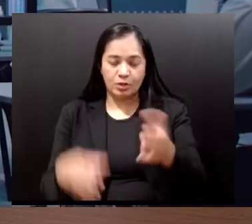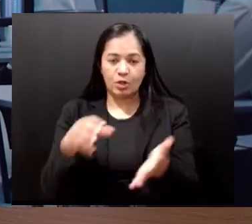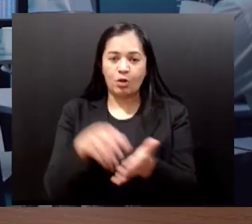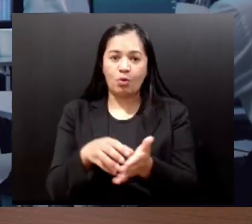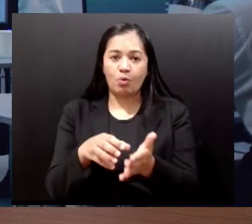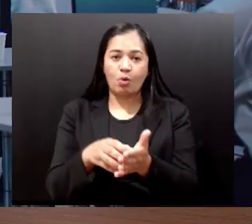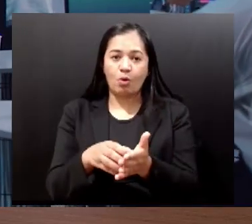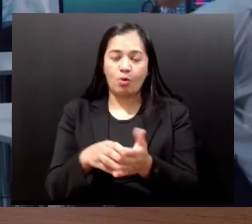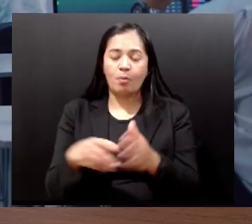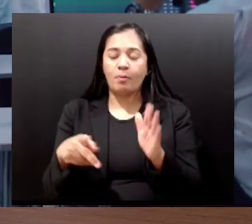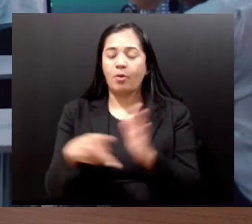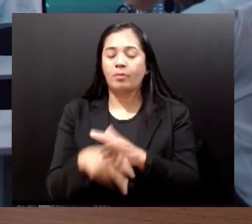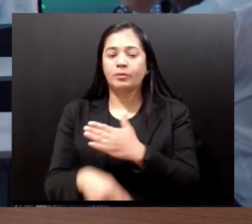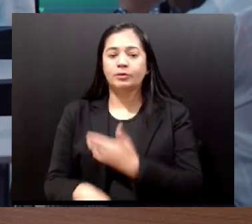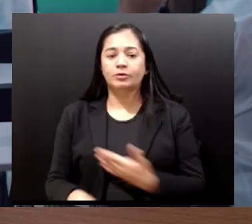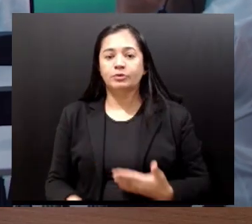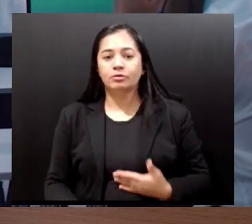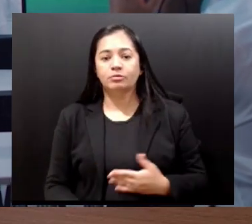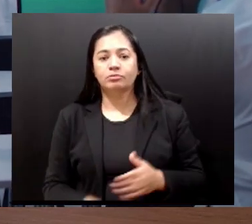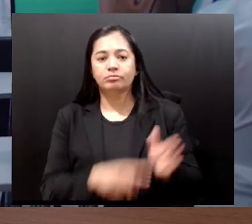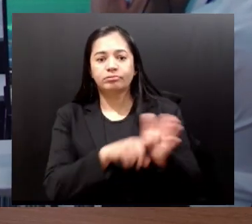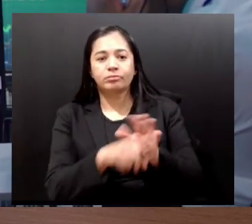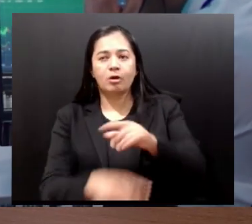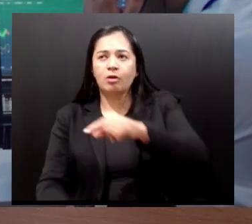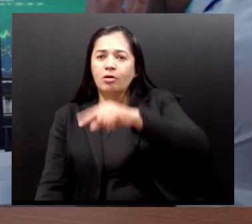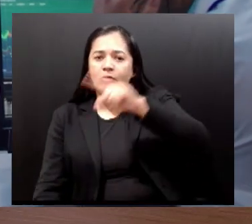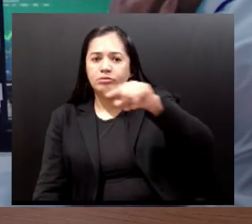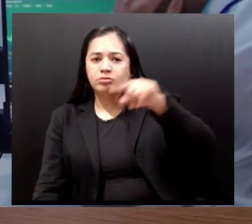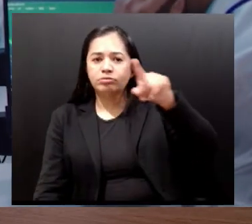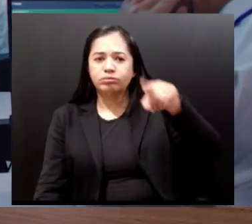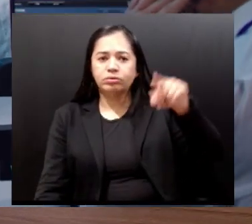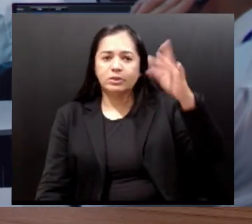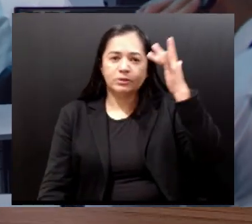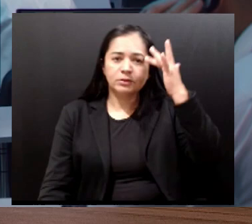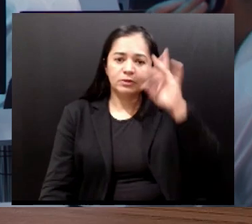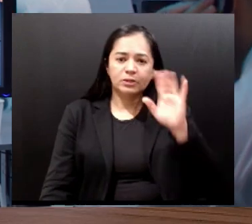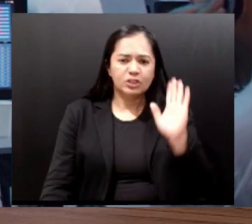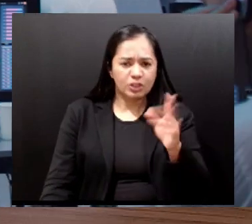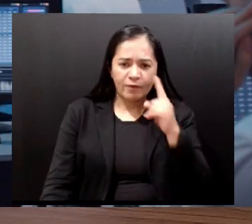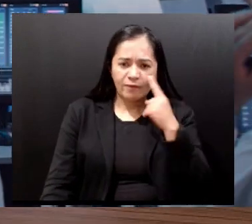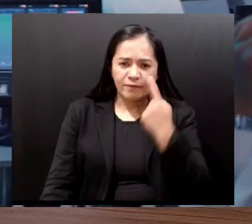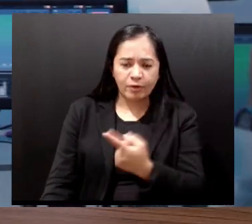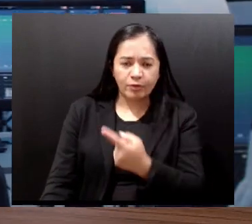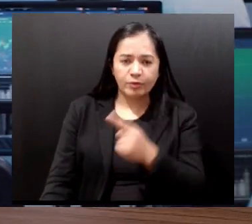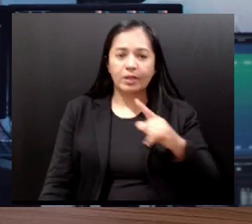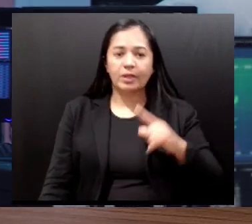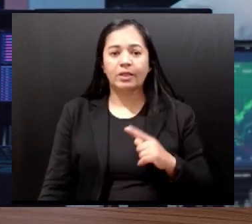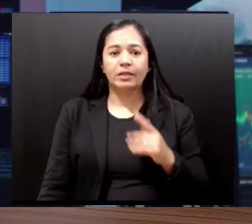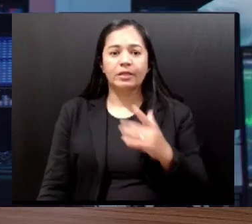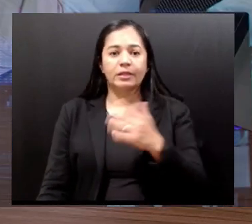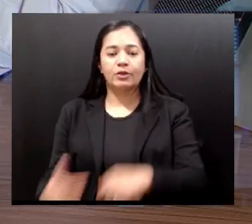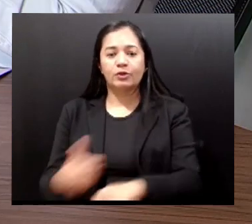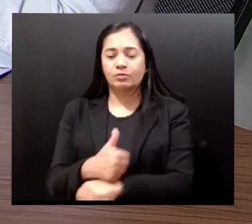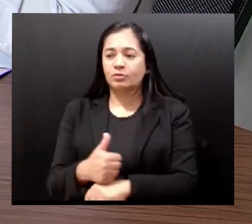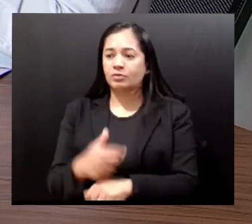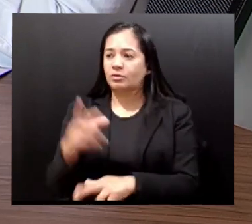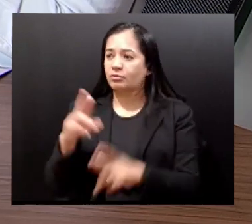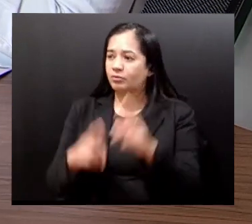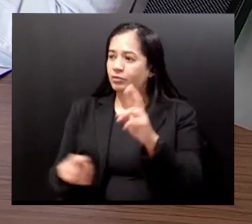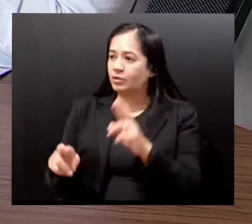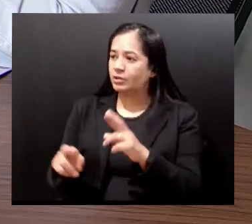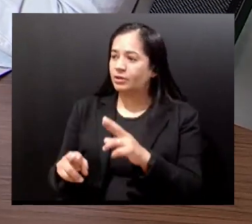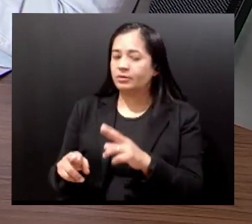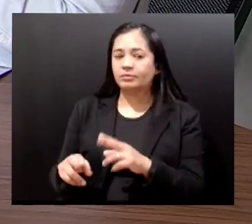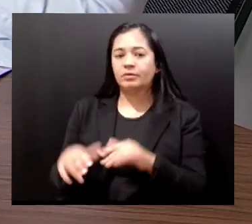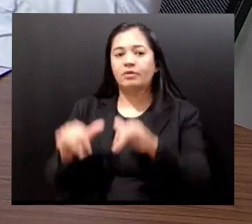mede e acho que não sei se você viu ou quem está em casa já viu, existem os fiscais do IBGE que eles vão no supermercado todo mês, existe uma cesta